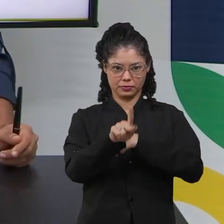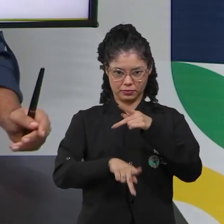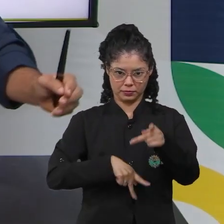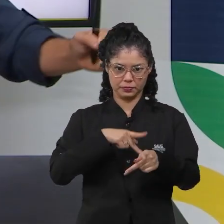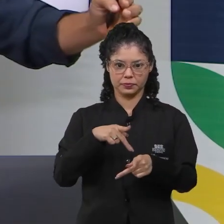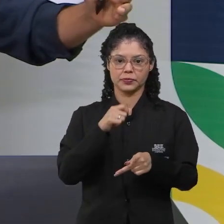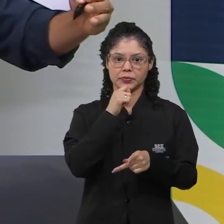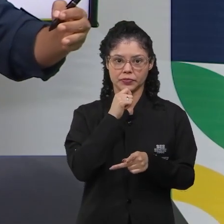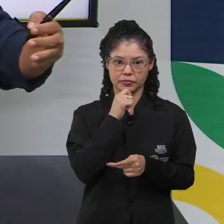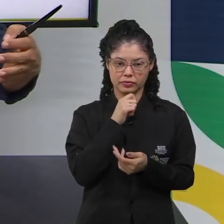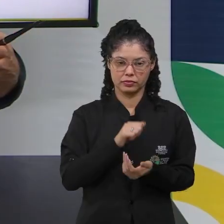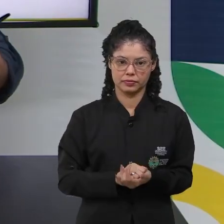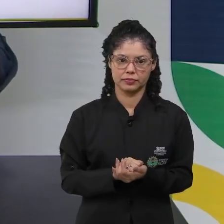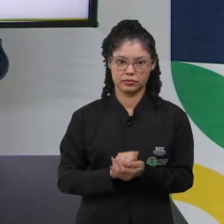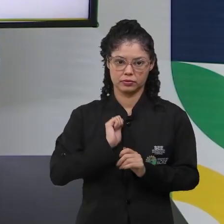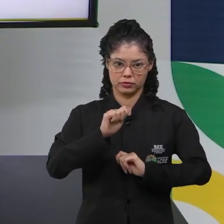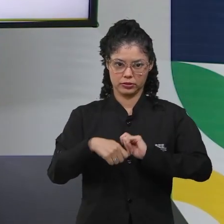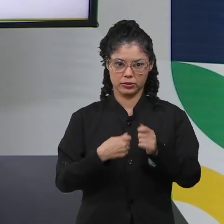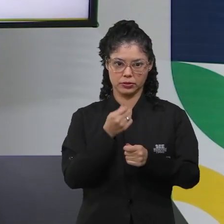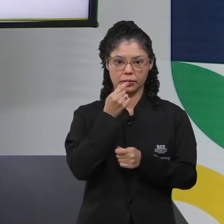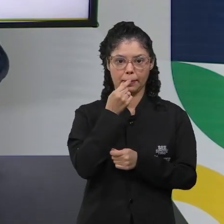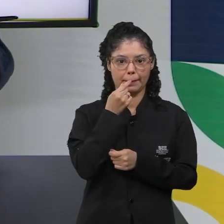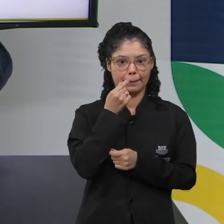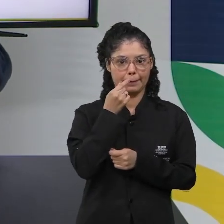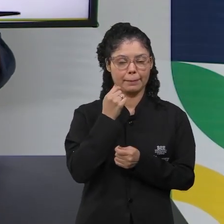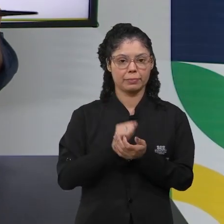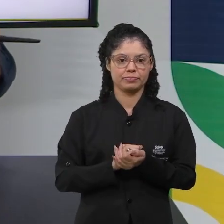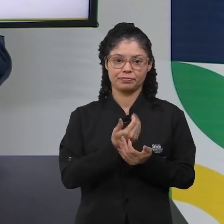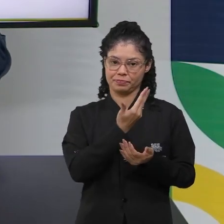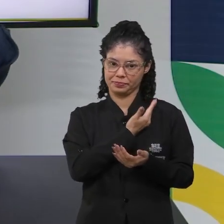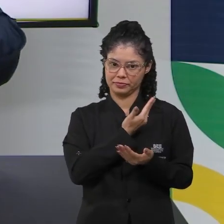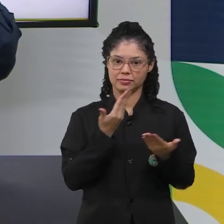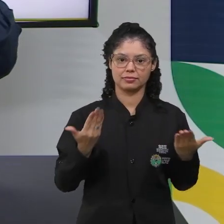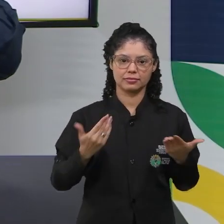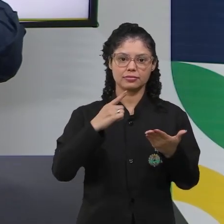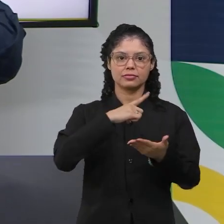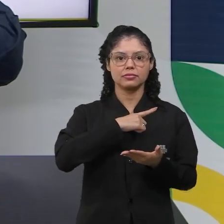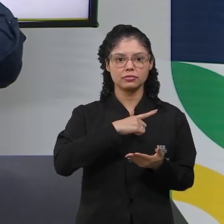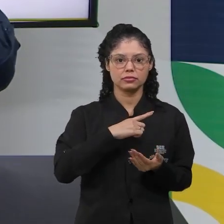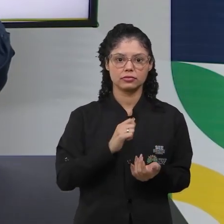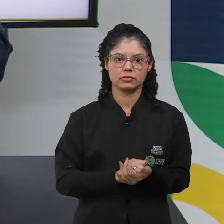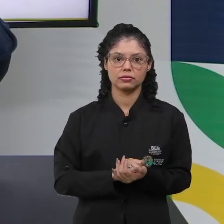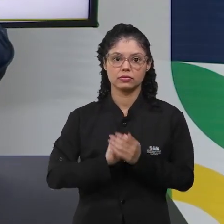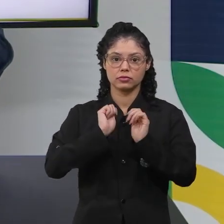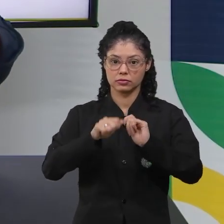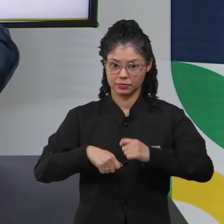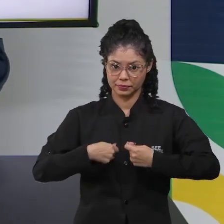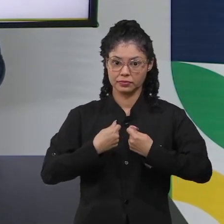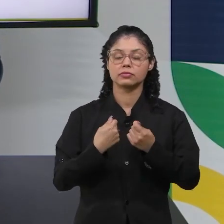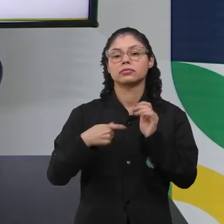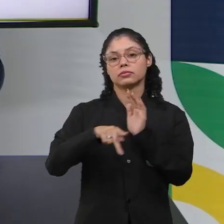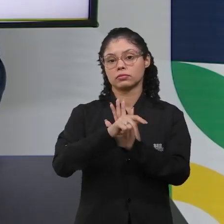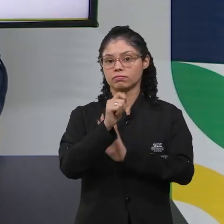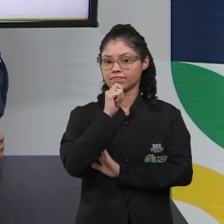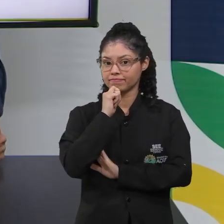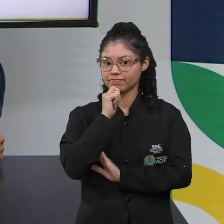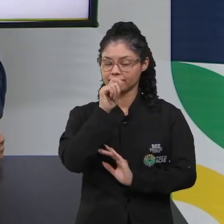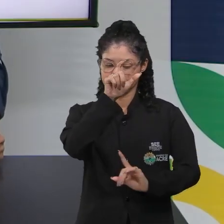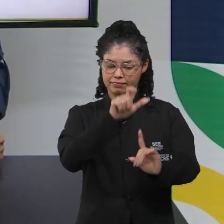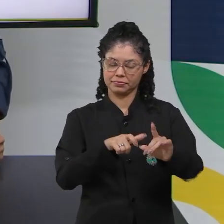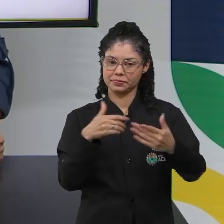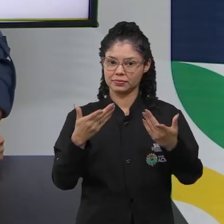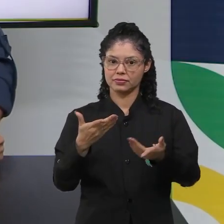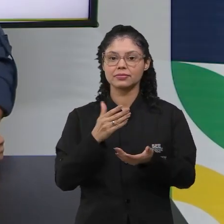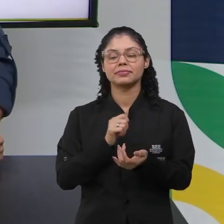a nação, mostrando o símbolo de paz e união e amizade. São os simbolismos que são presentes